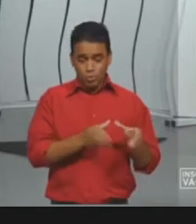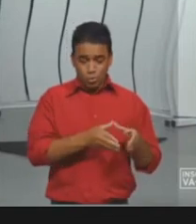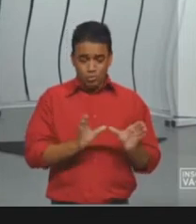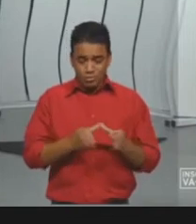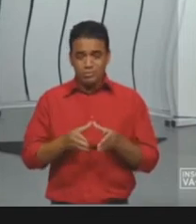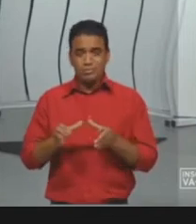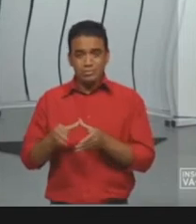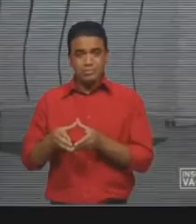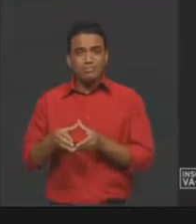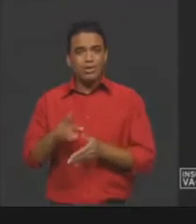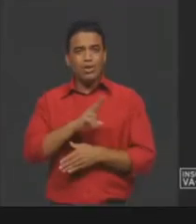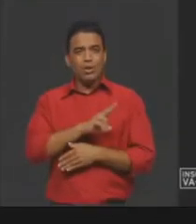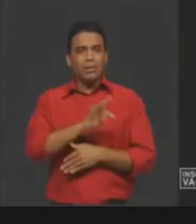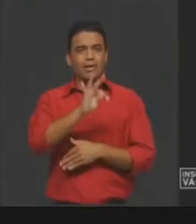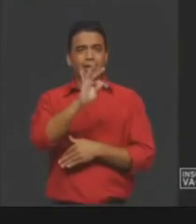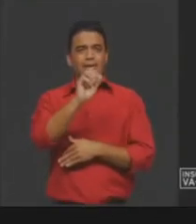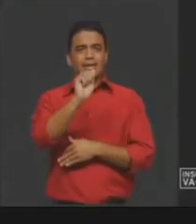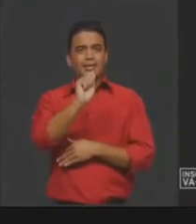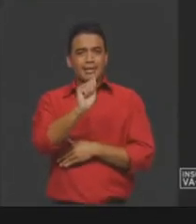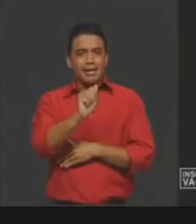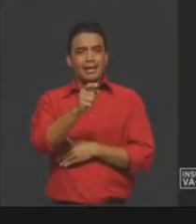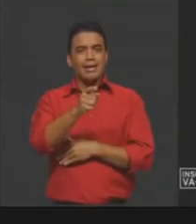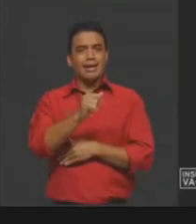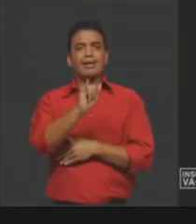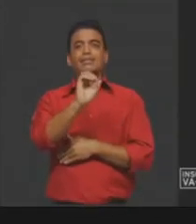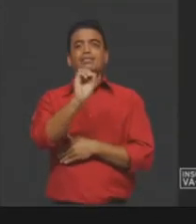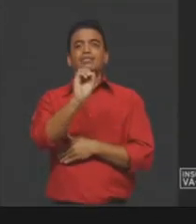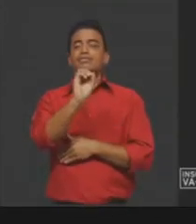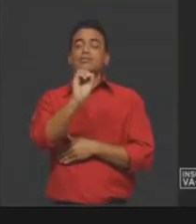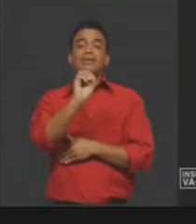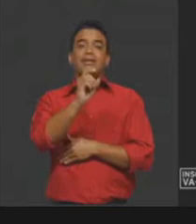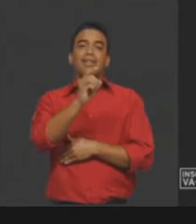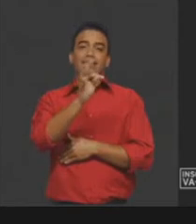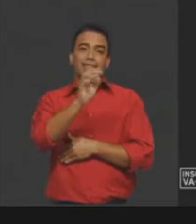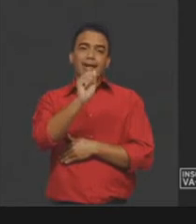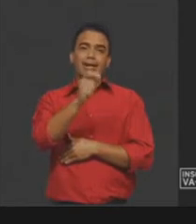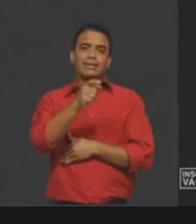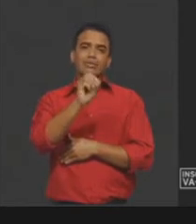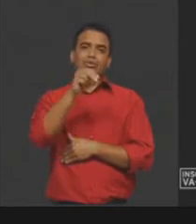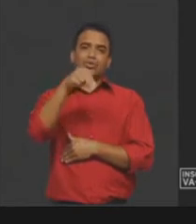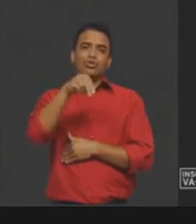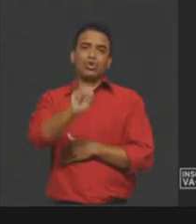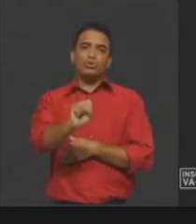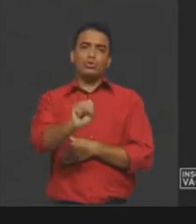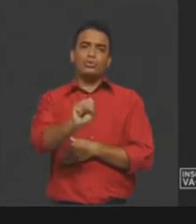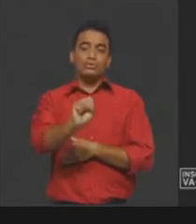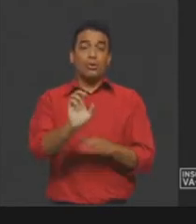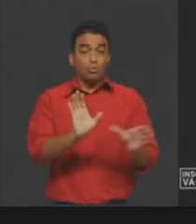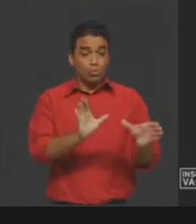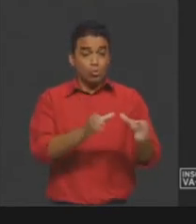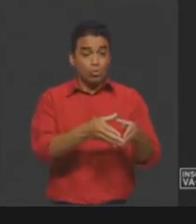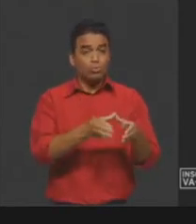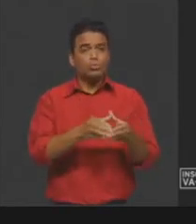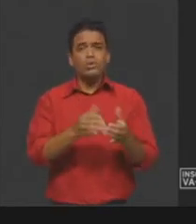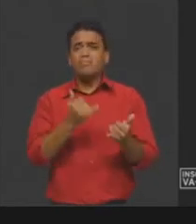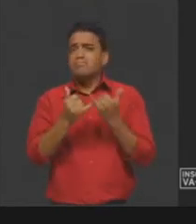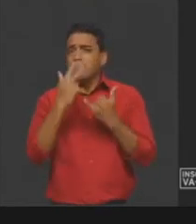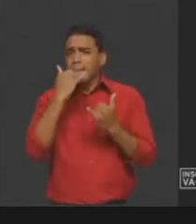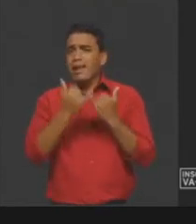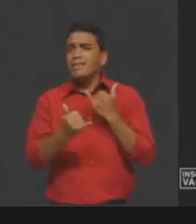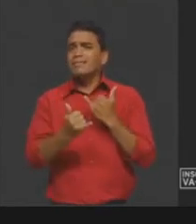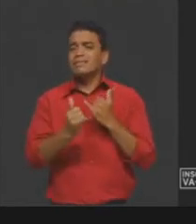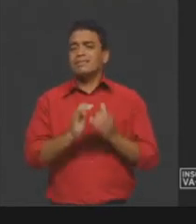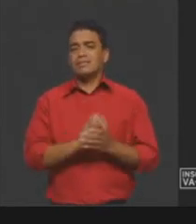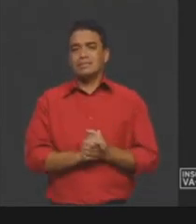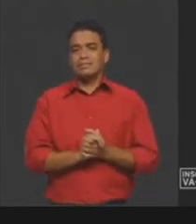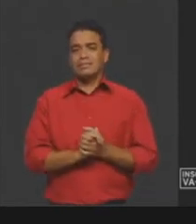de táxons. Então as espécies semelhantes nesses táxons, nesses grupos, elas são agrupadas